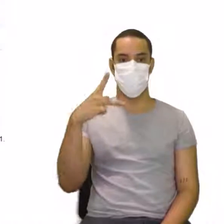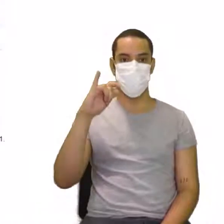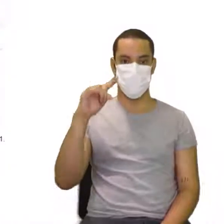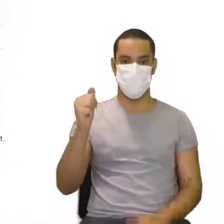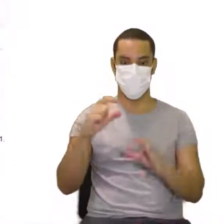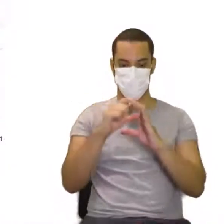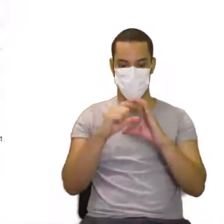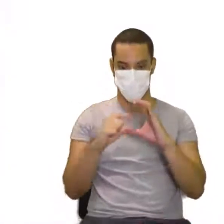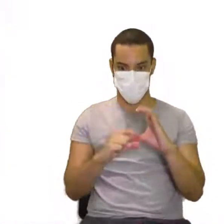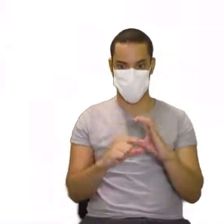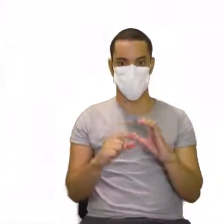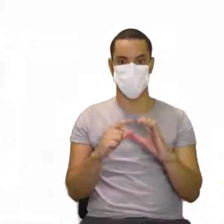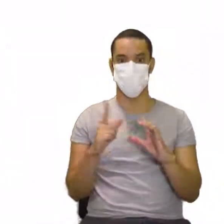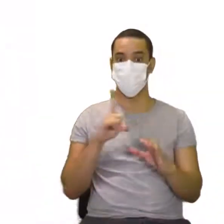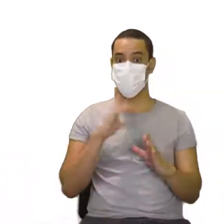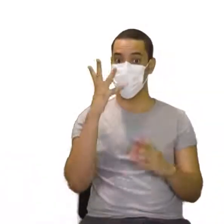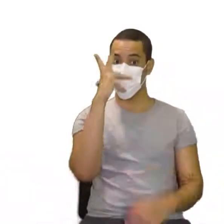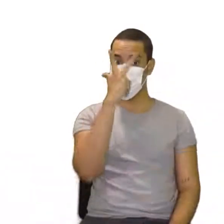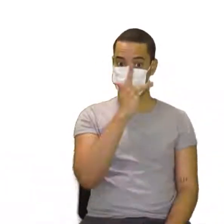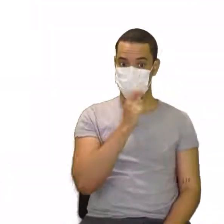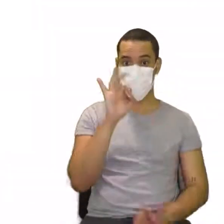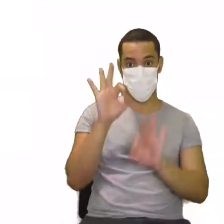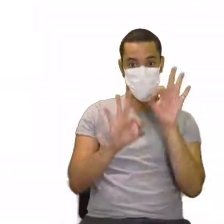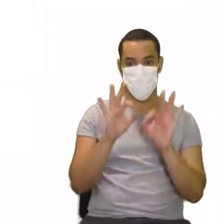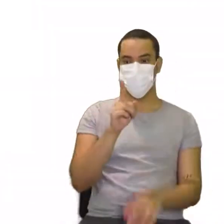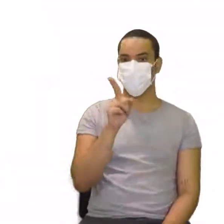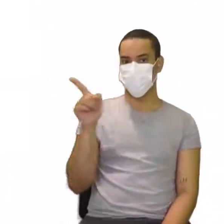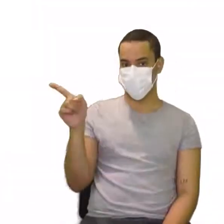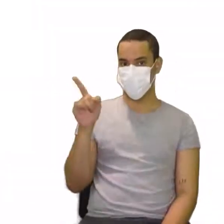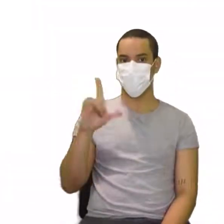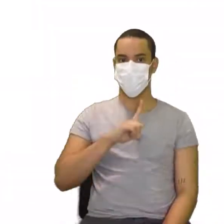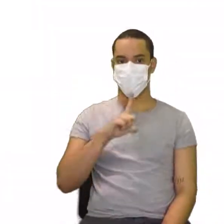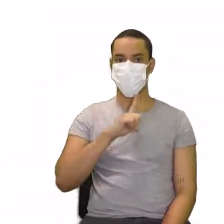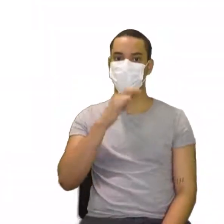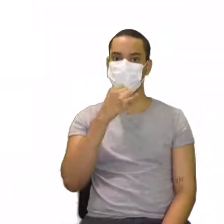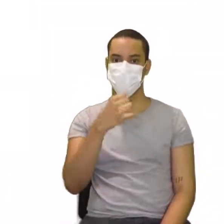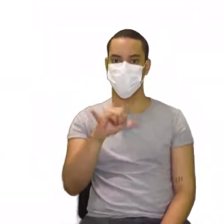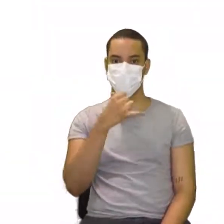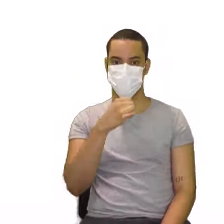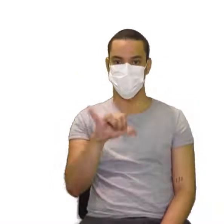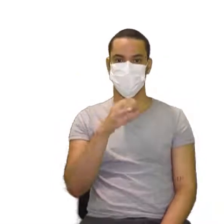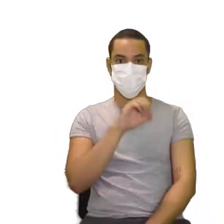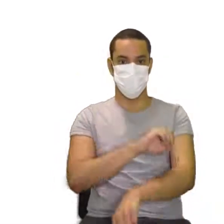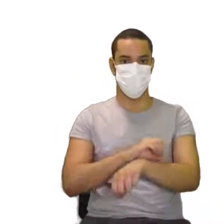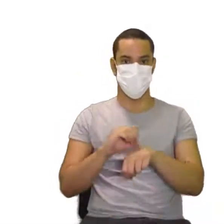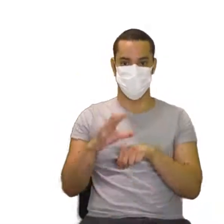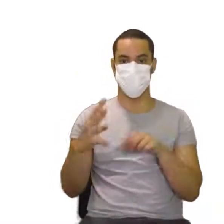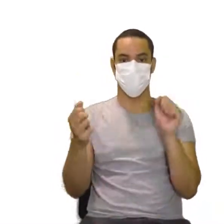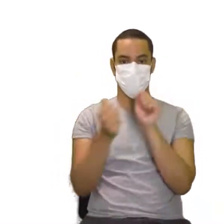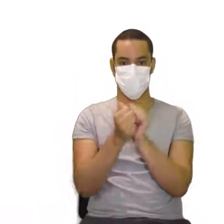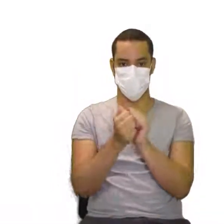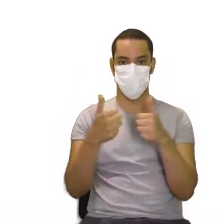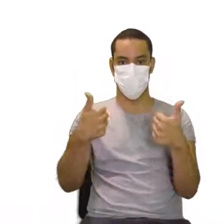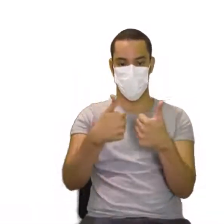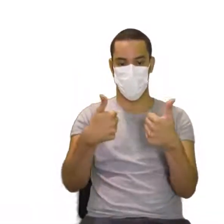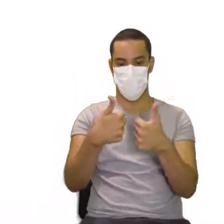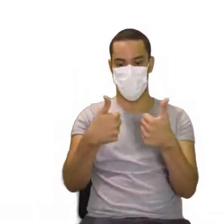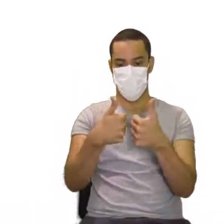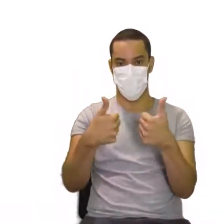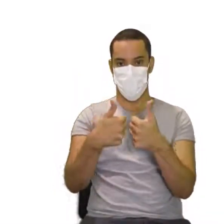E aqui, olha só que esquema bonitinho que nós vimos, corrente elétrica induzida, ok? É o outro esquema